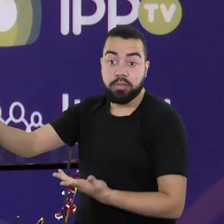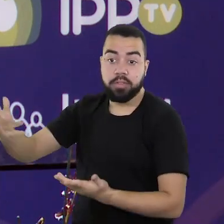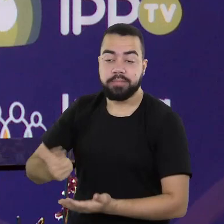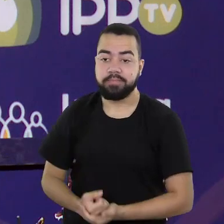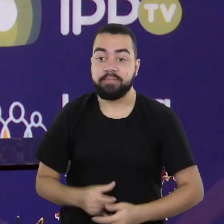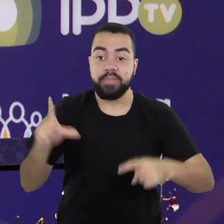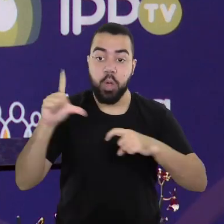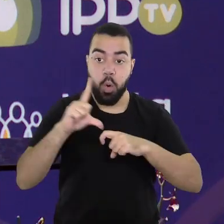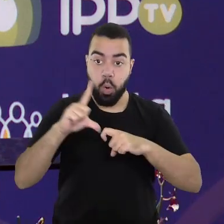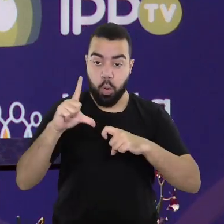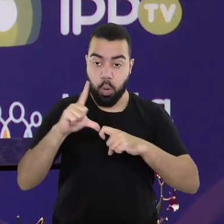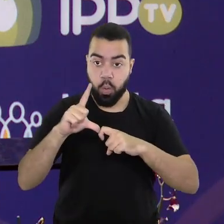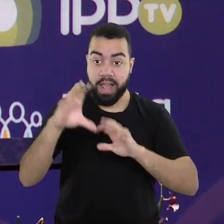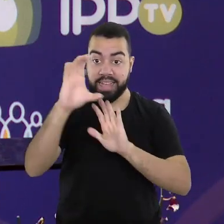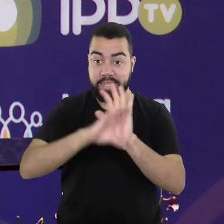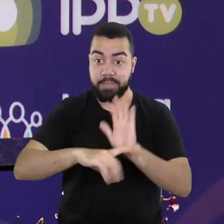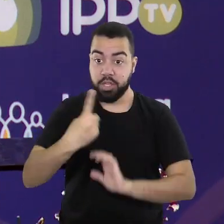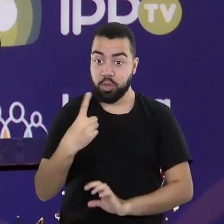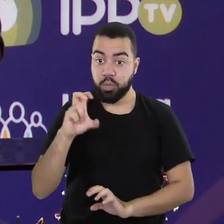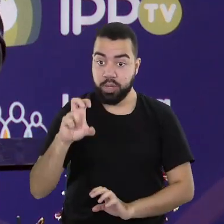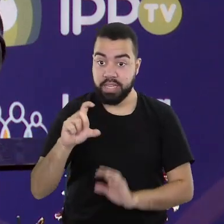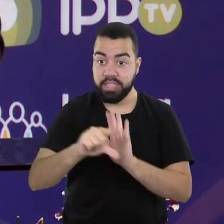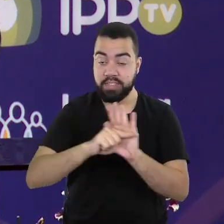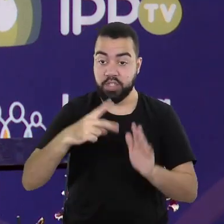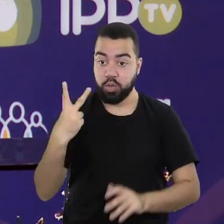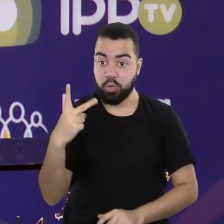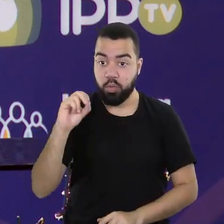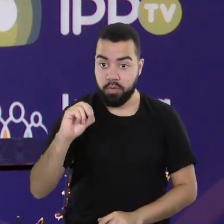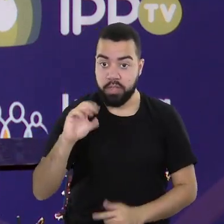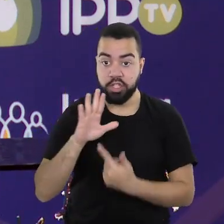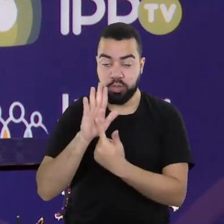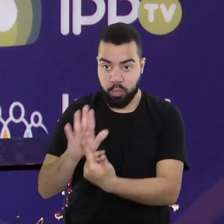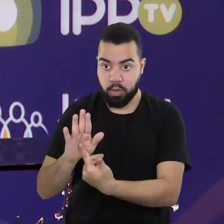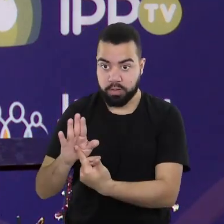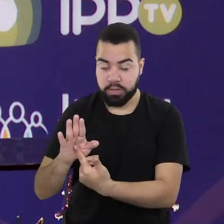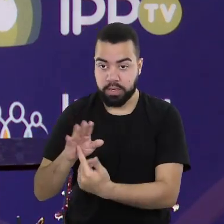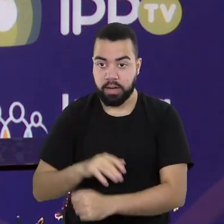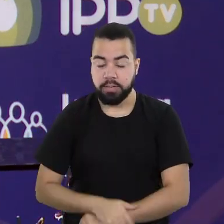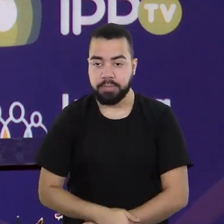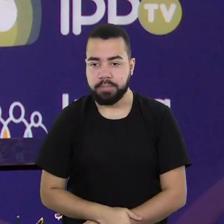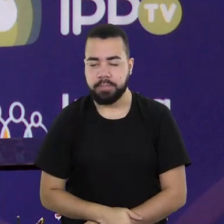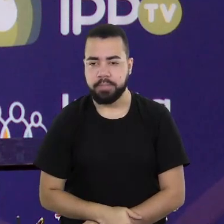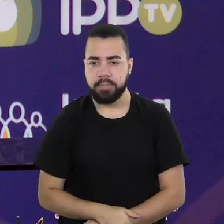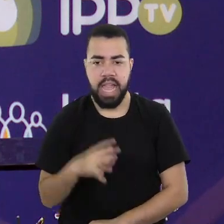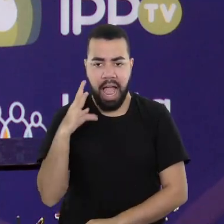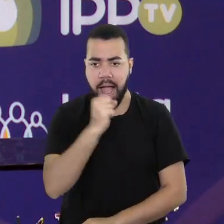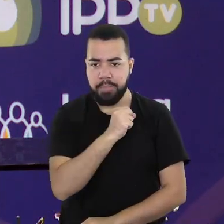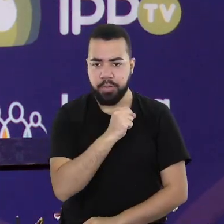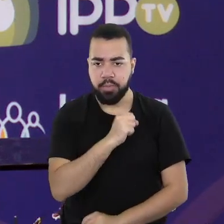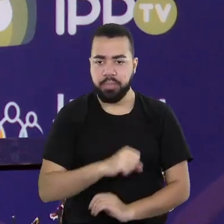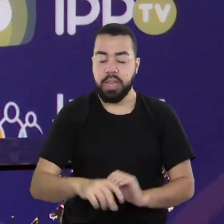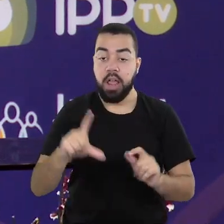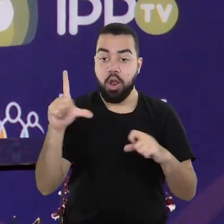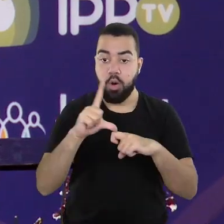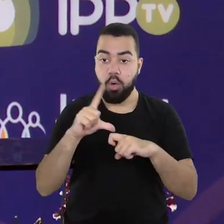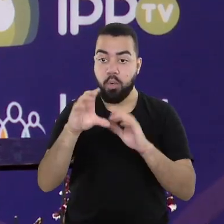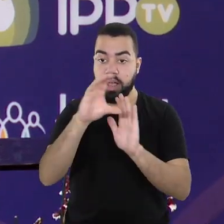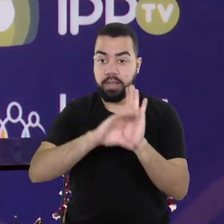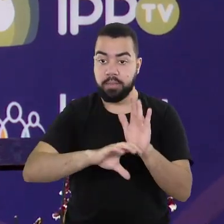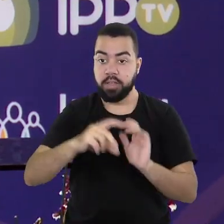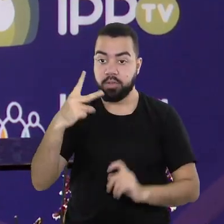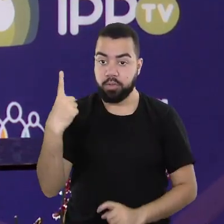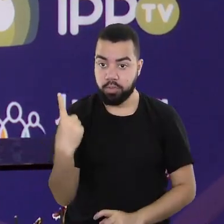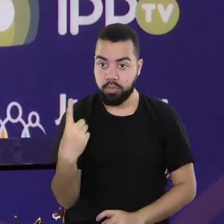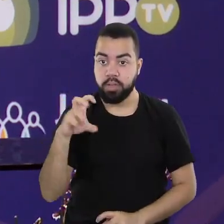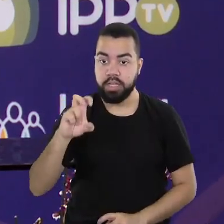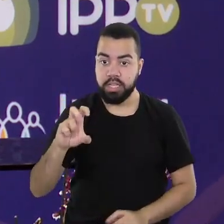Lucas, capítulo 15, versículo 20, eu queria que você lesse comigo, por favor, rapidamente. Lucas,